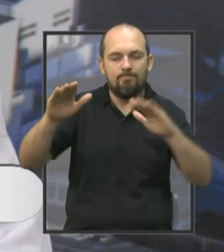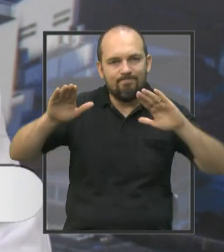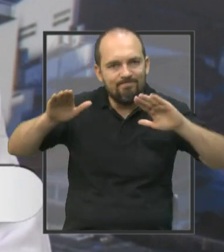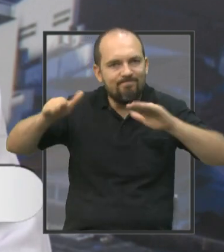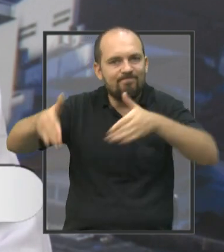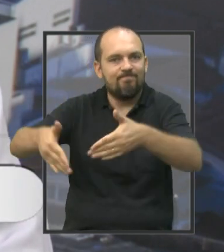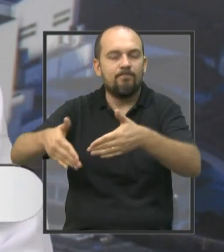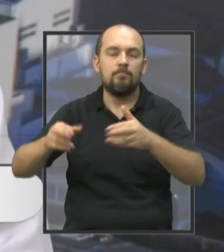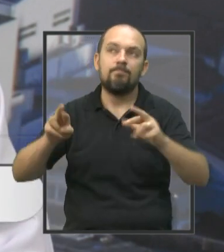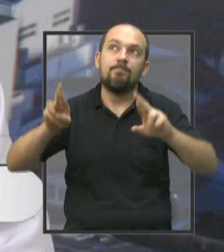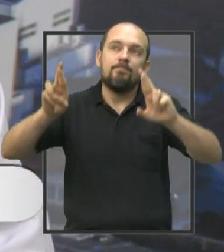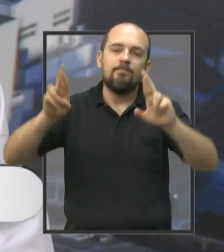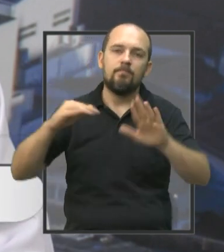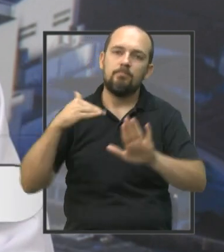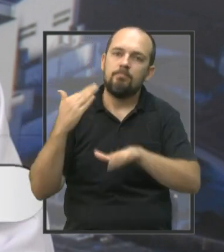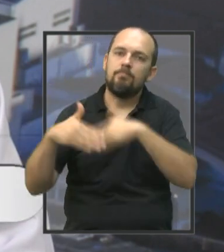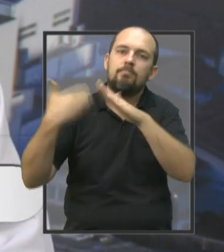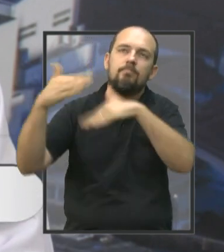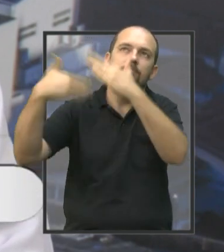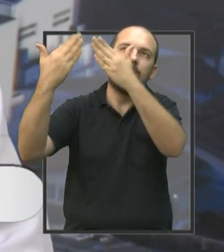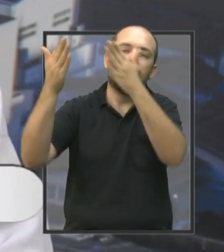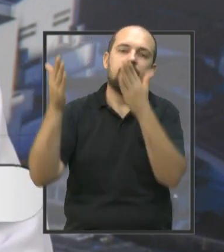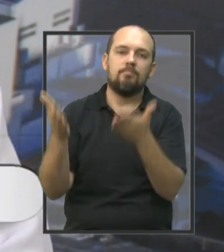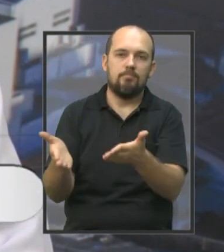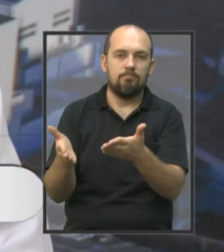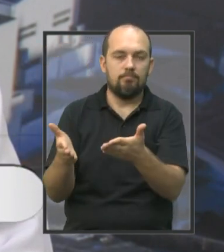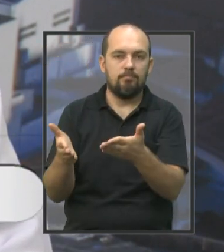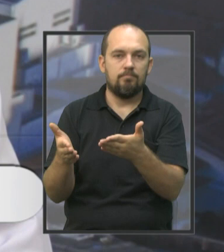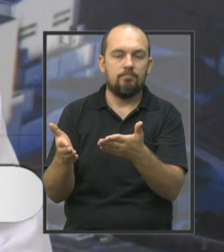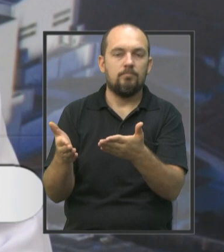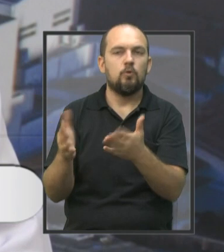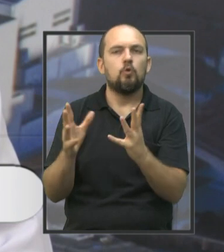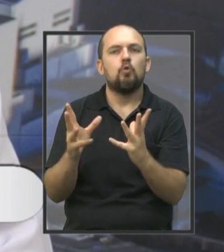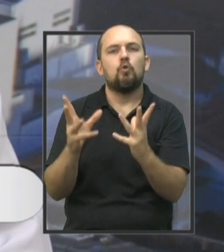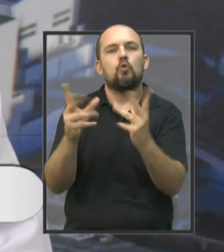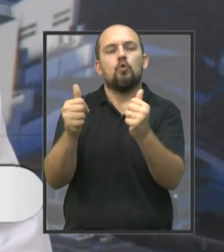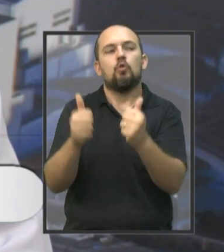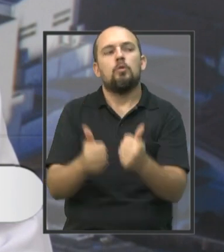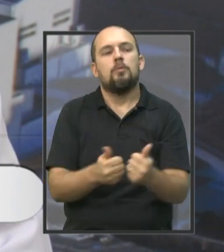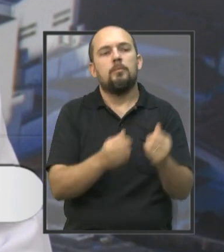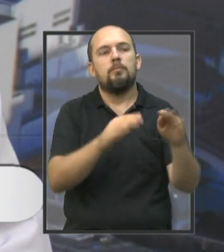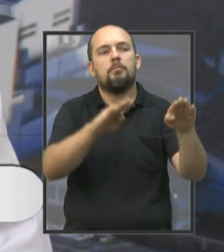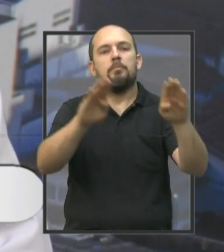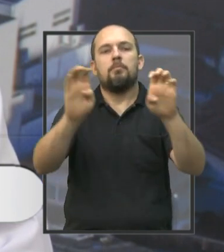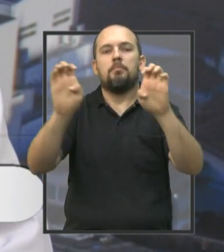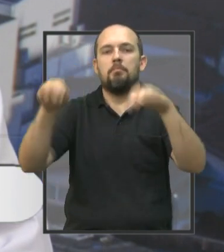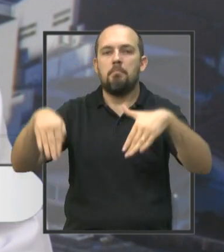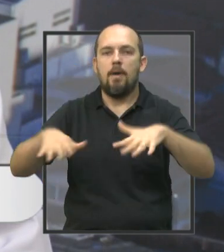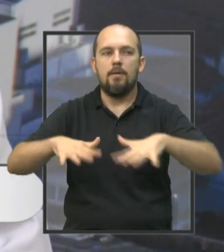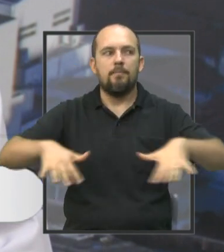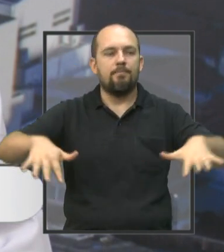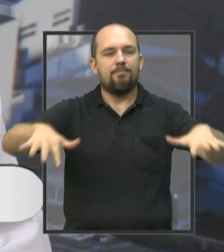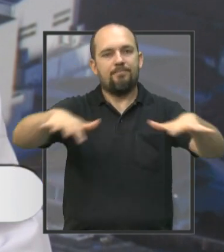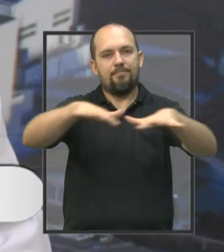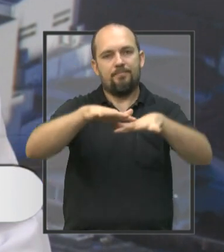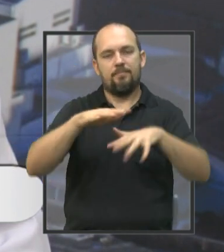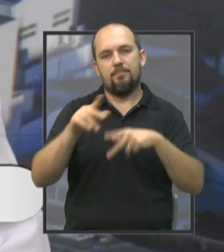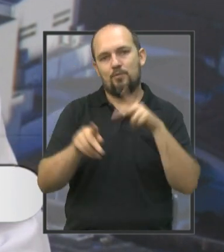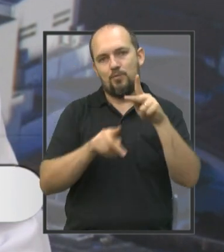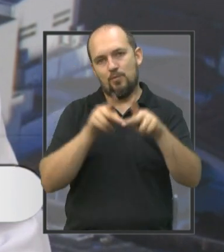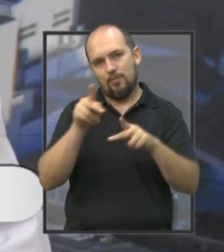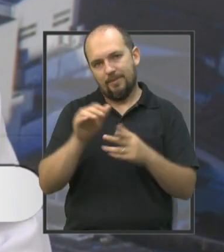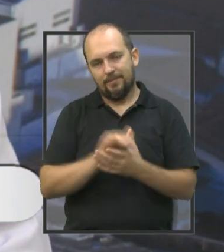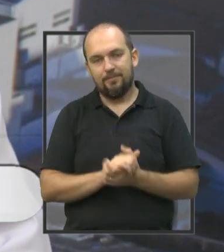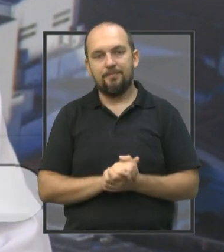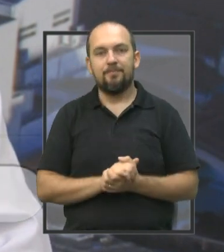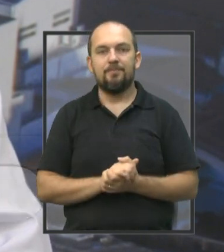vigor, progrida e tudo corra bem para nós, para a população,